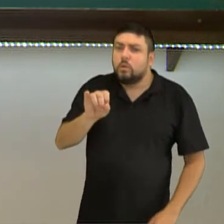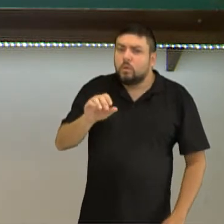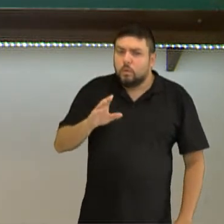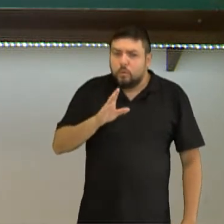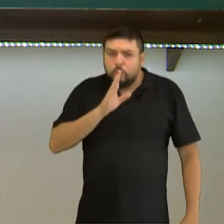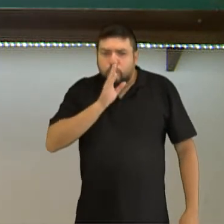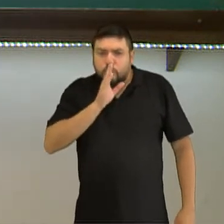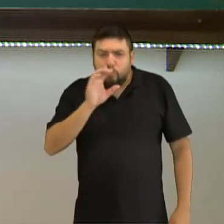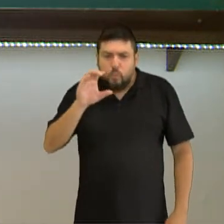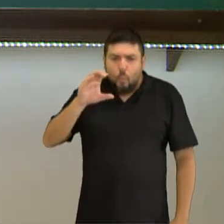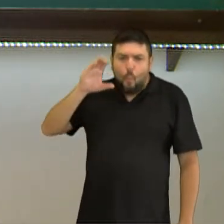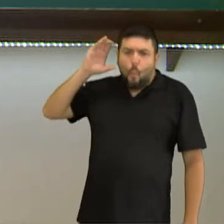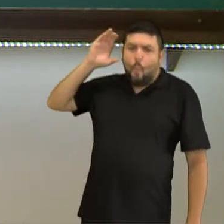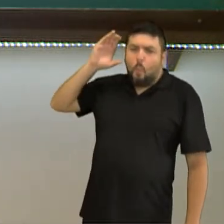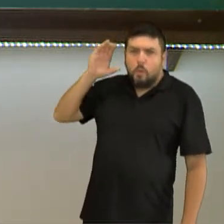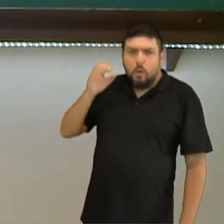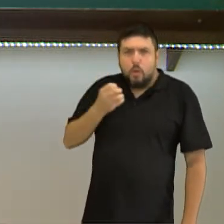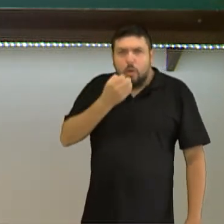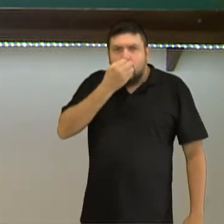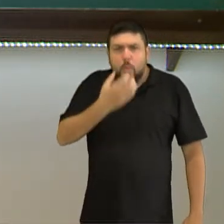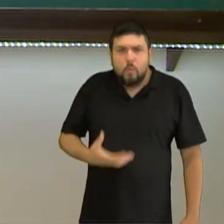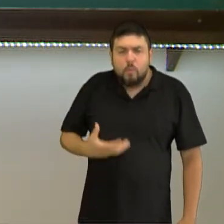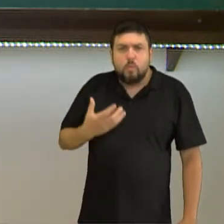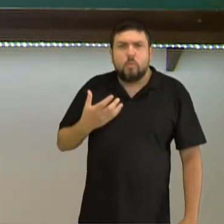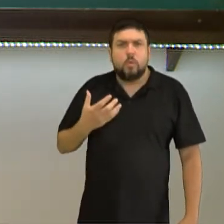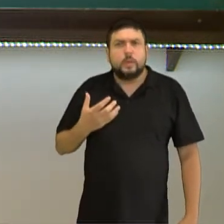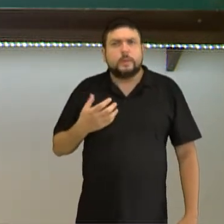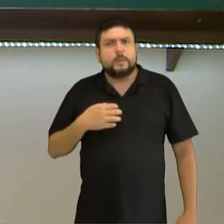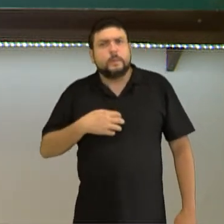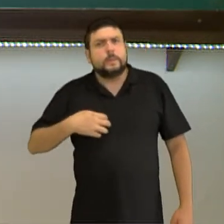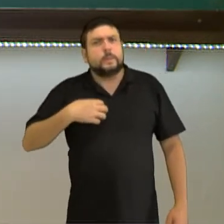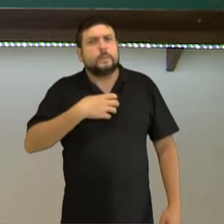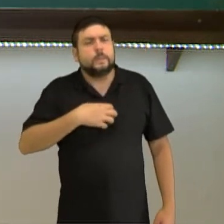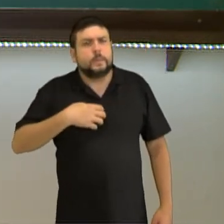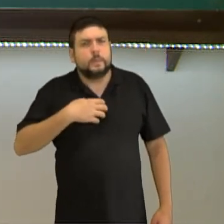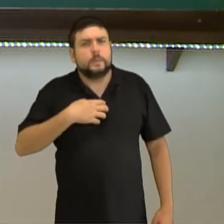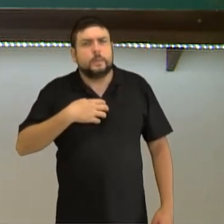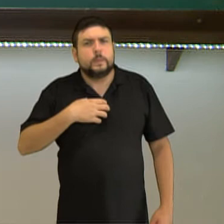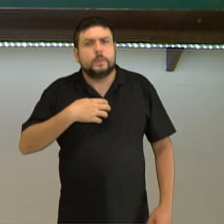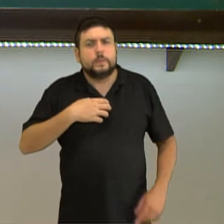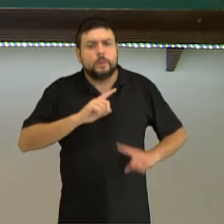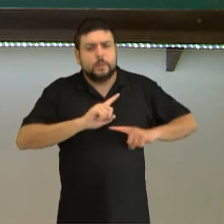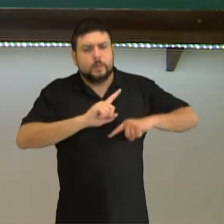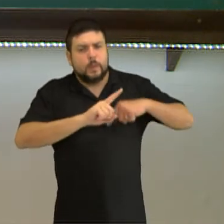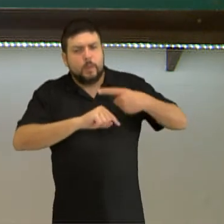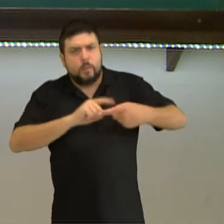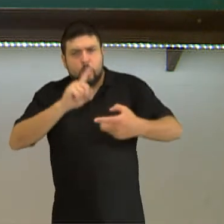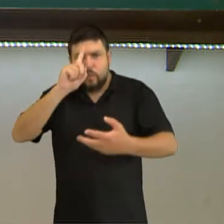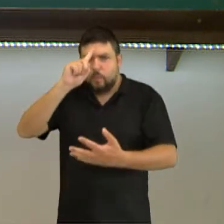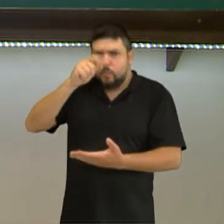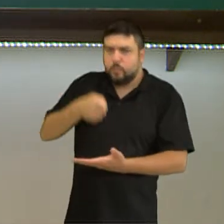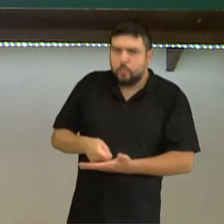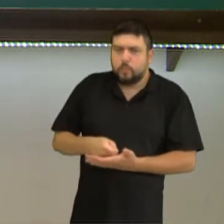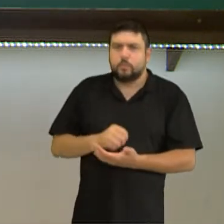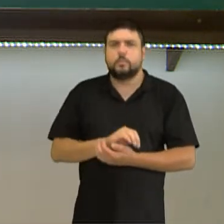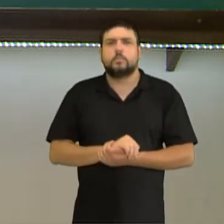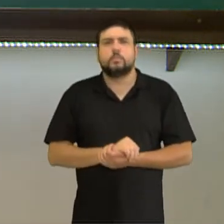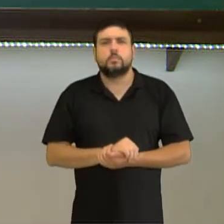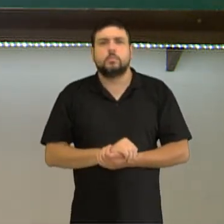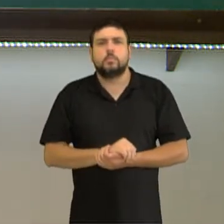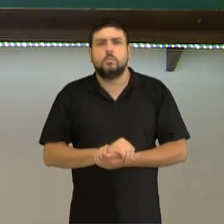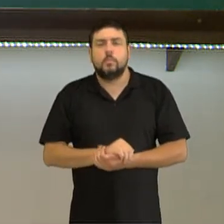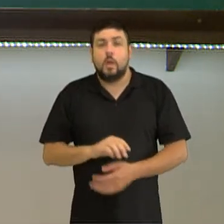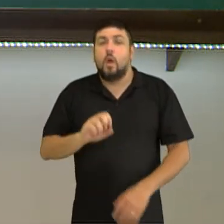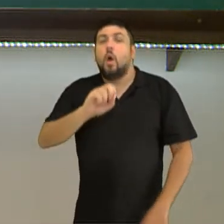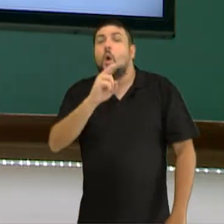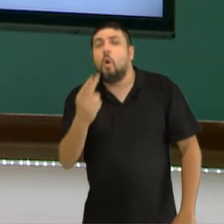bom para a turma? E você, em cima dessas avaliações, toma uma decisão. Ainda, alguém te pediu para esconder um